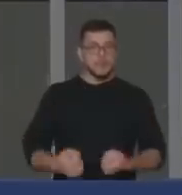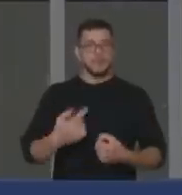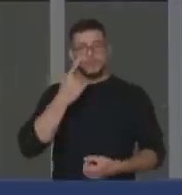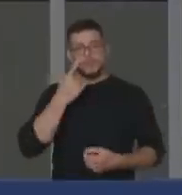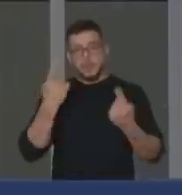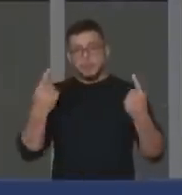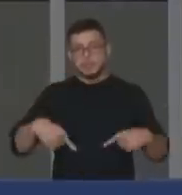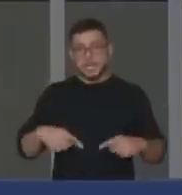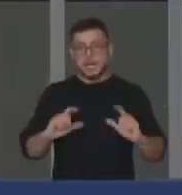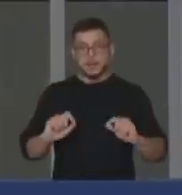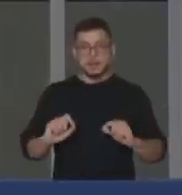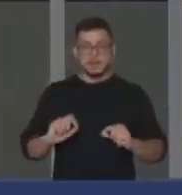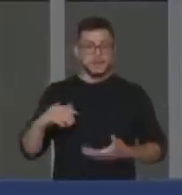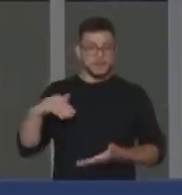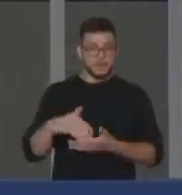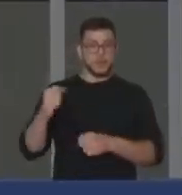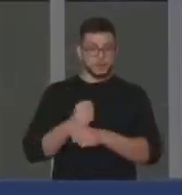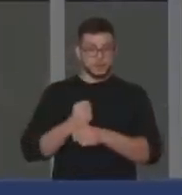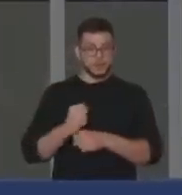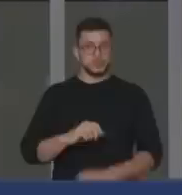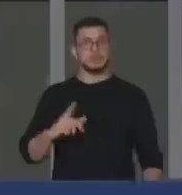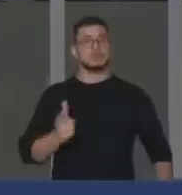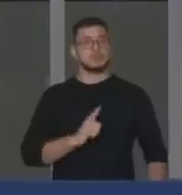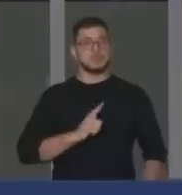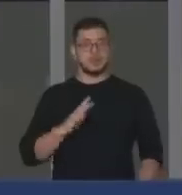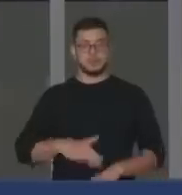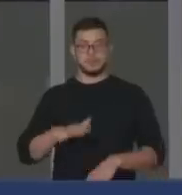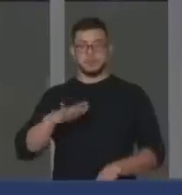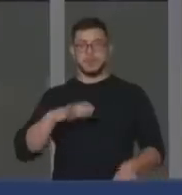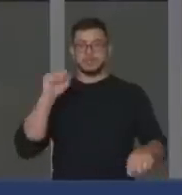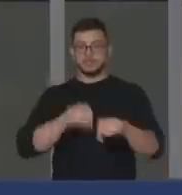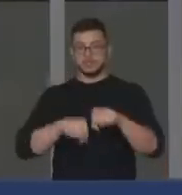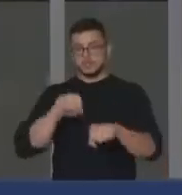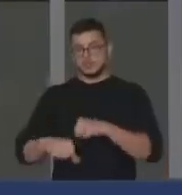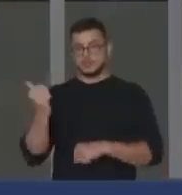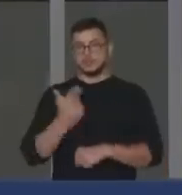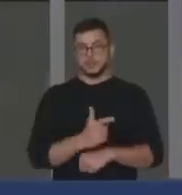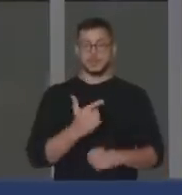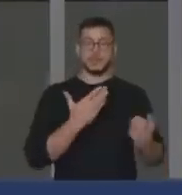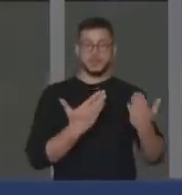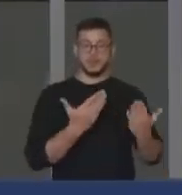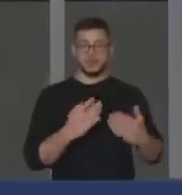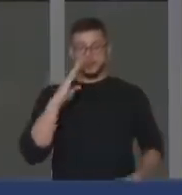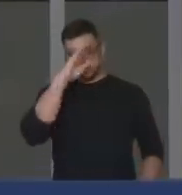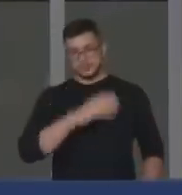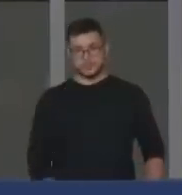também, que vai chegar final do ano, a gente vai ter muito mais homicídios do que a média durante o governo Bolsonaro. Para finalizar, presidente, 30...